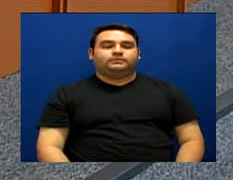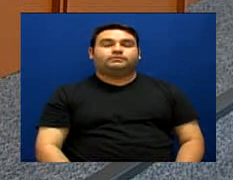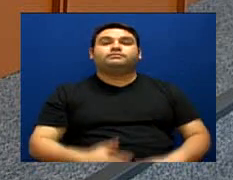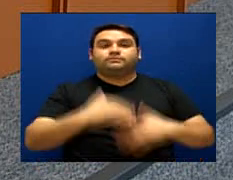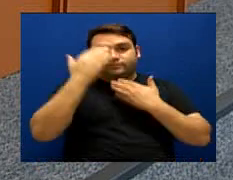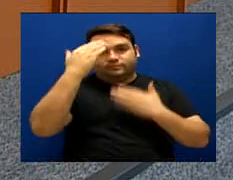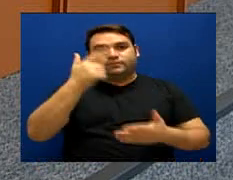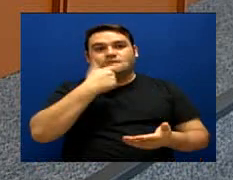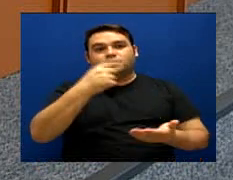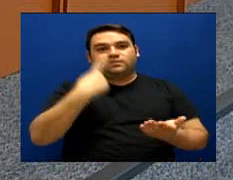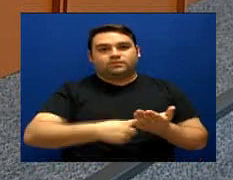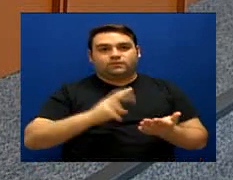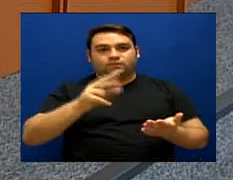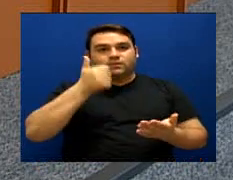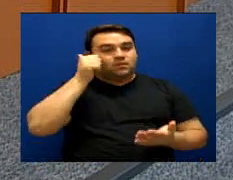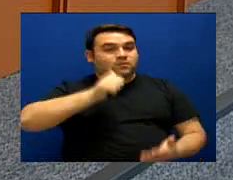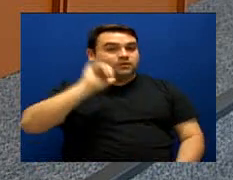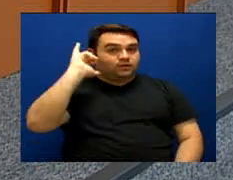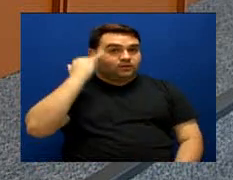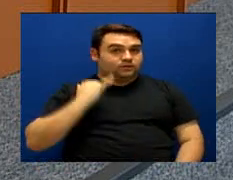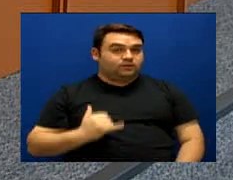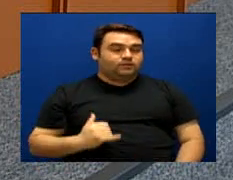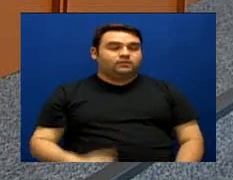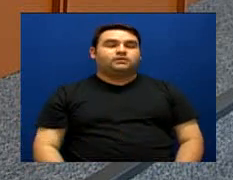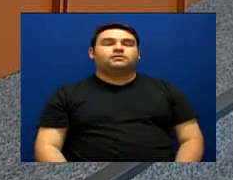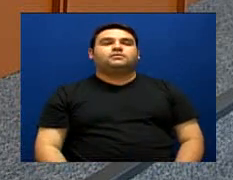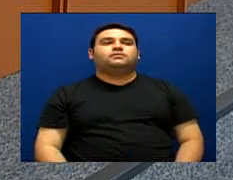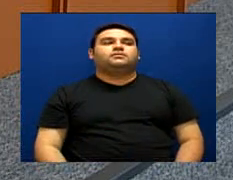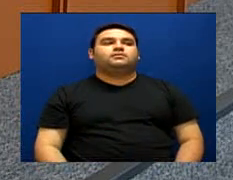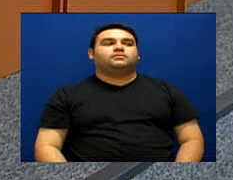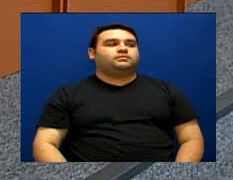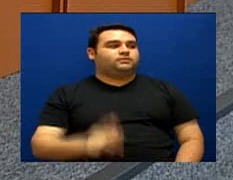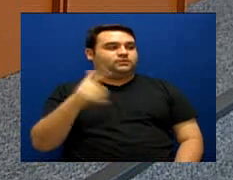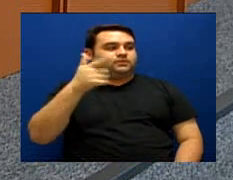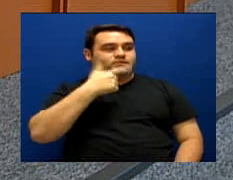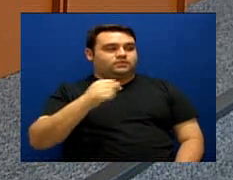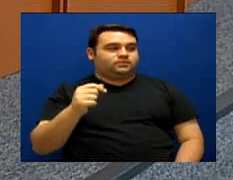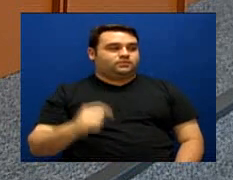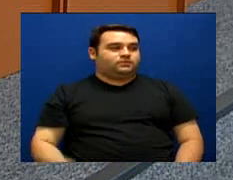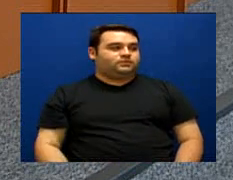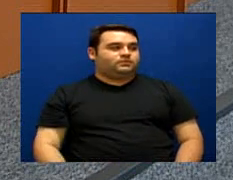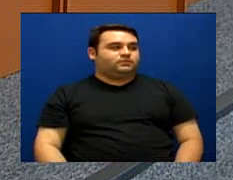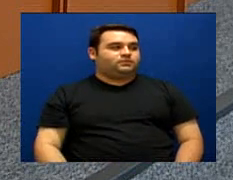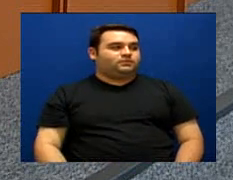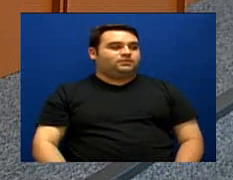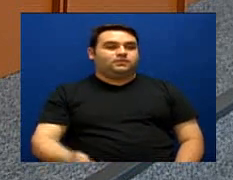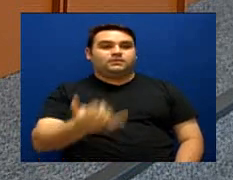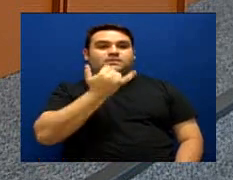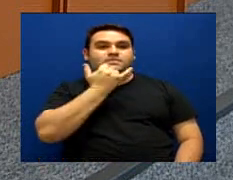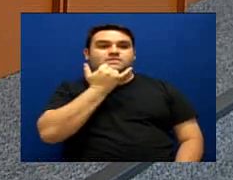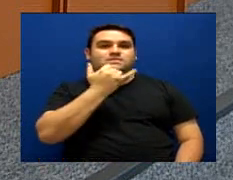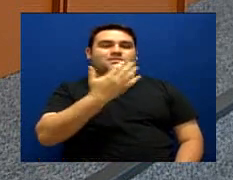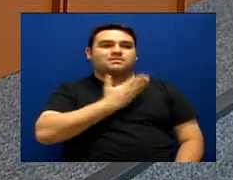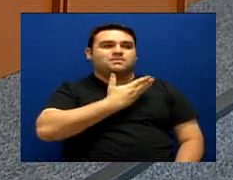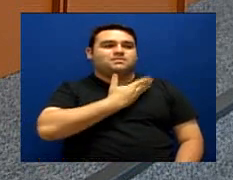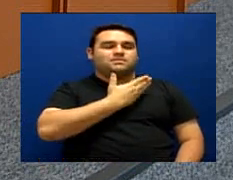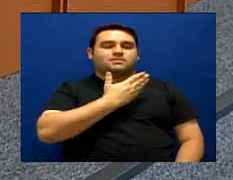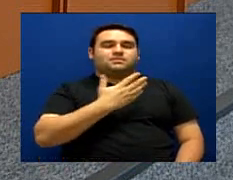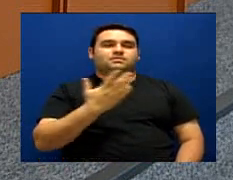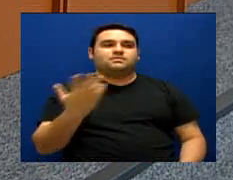Obrigado, vereador Vitão. Vereador Yara, depois o Uno, depois não, Uno. Bom, desculpa, companheiro. Uma questão